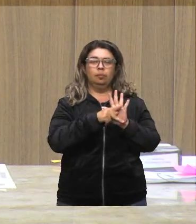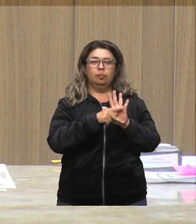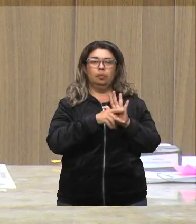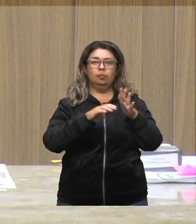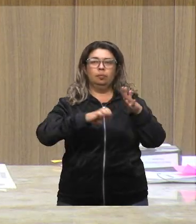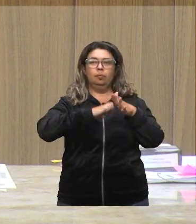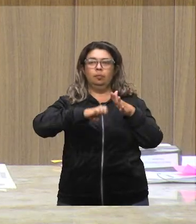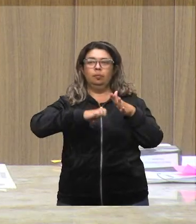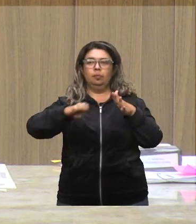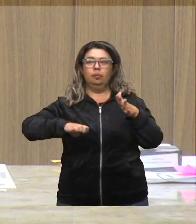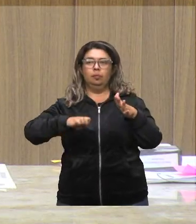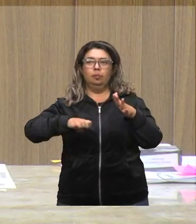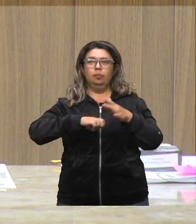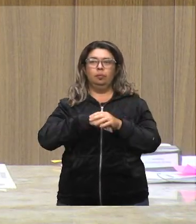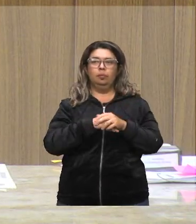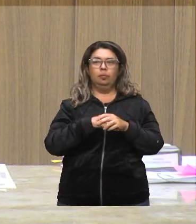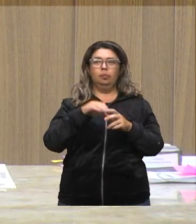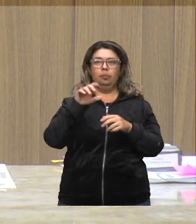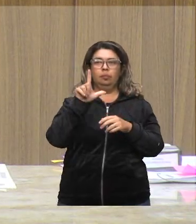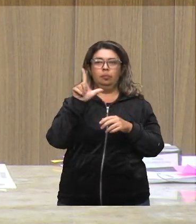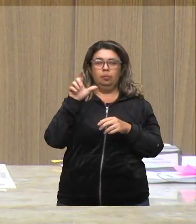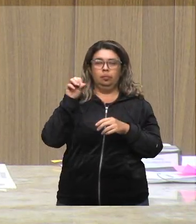de emenda à LOMA número